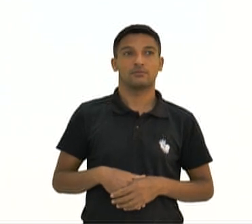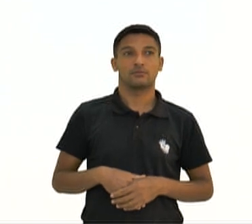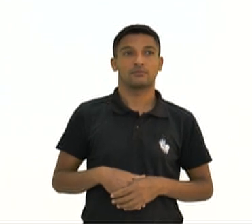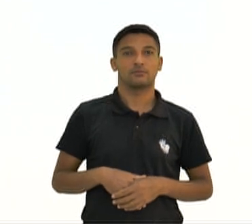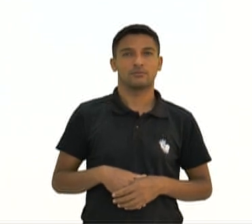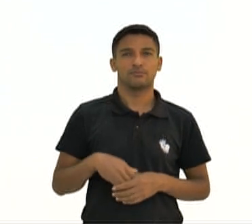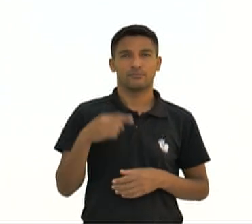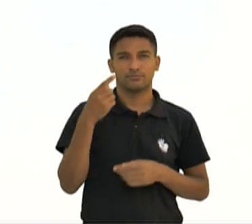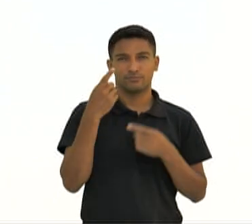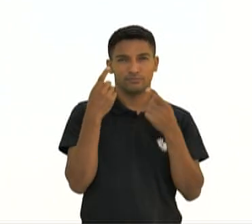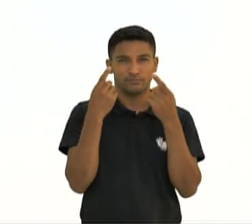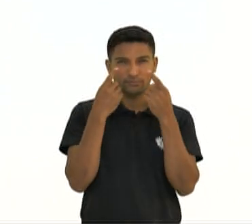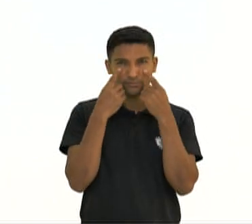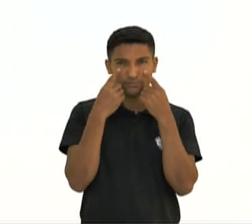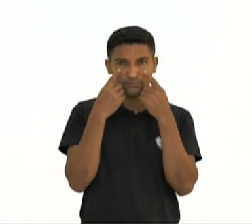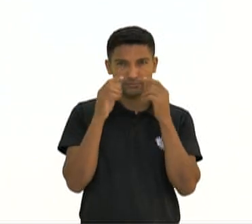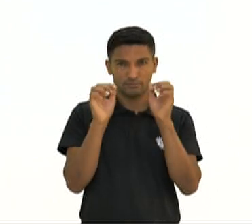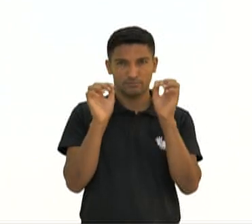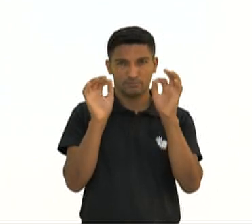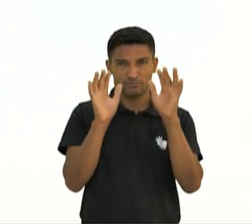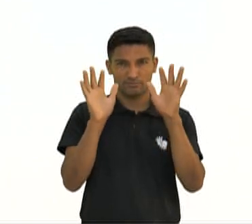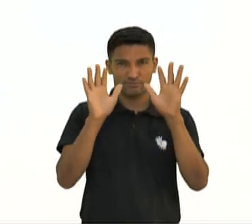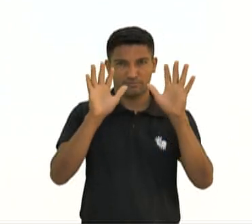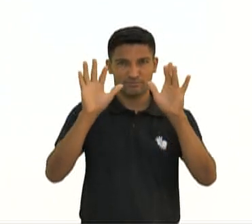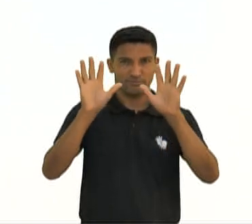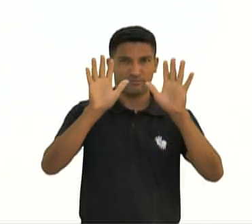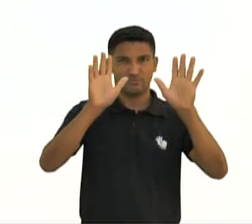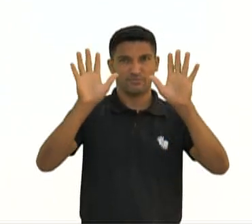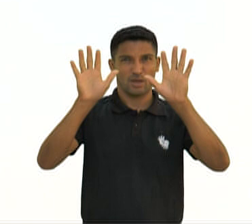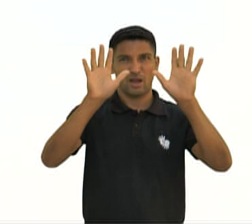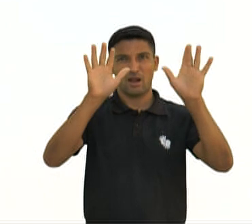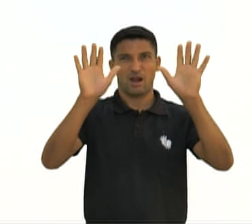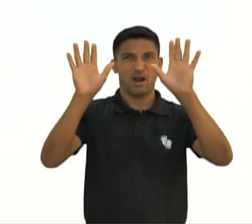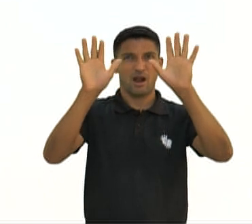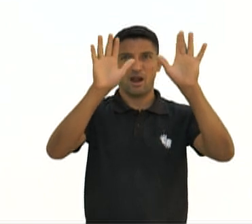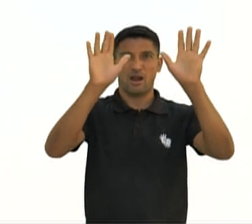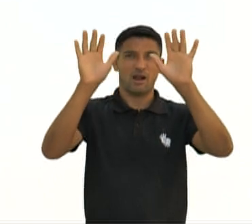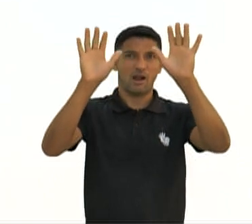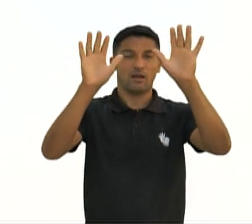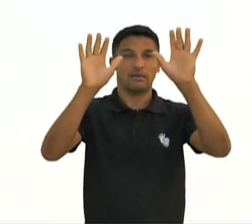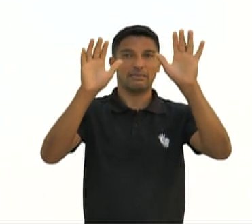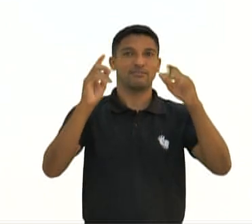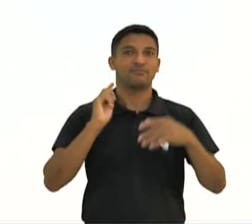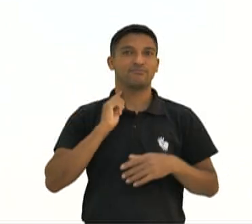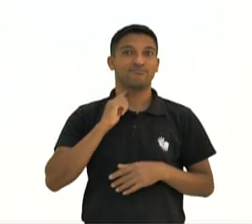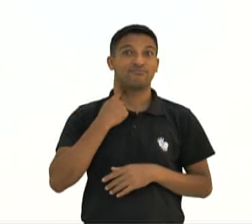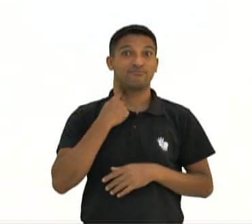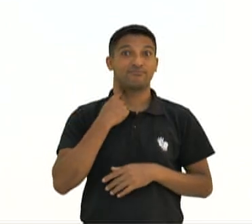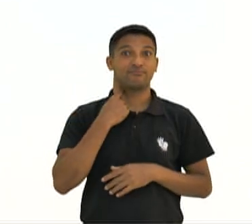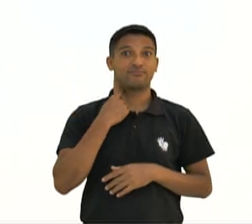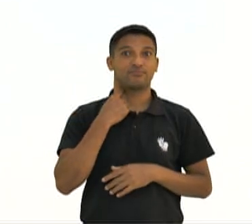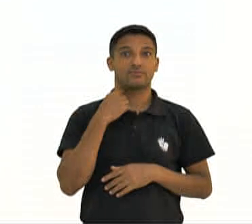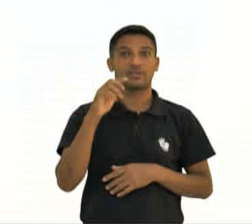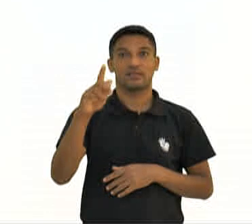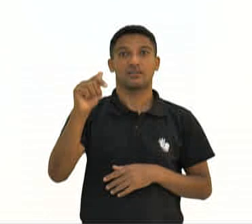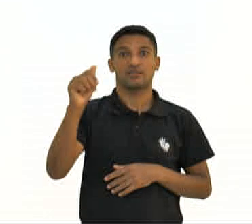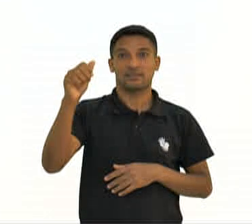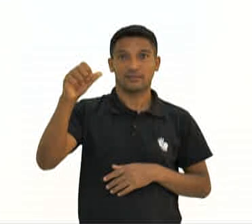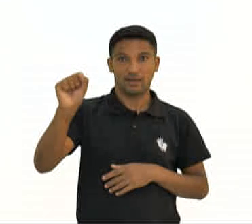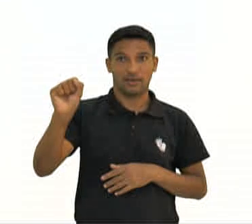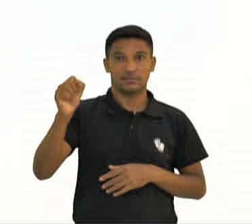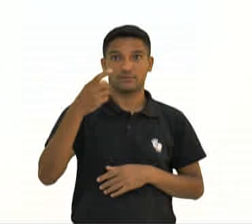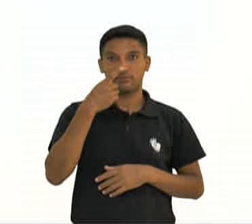né, onde você tem essa névoa, essa neblina, que na verdade são gases poluentes, né,